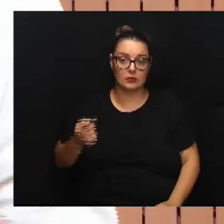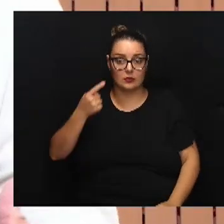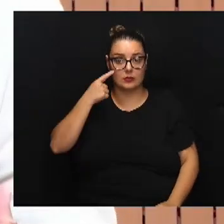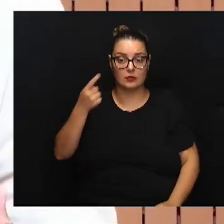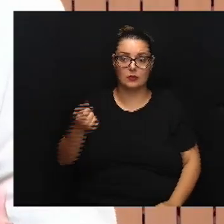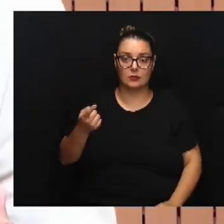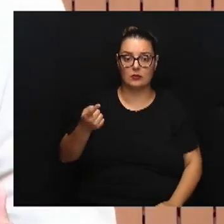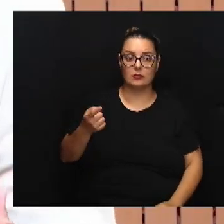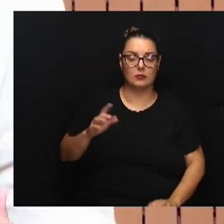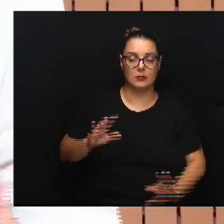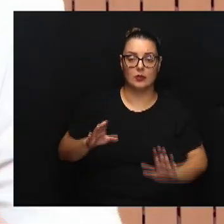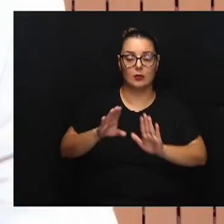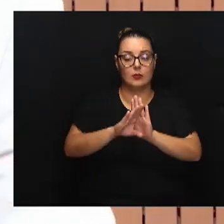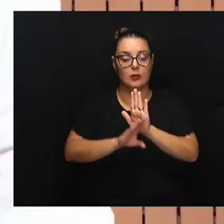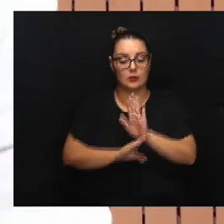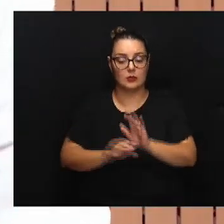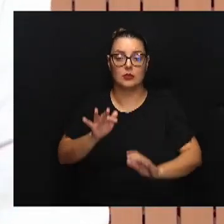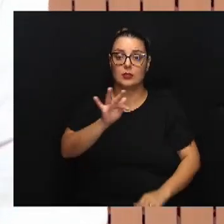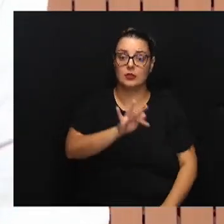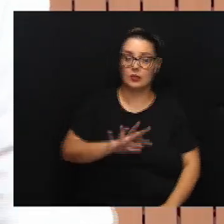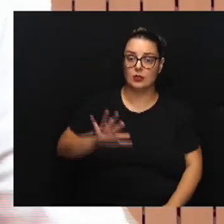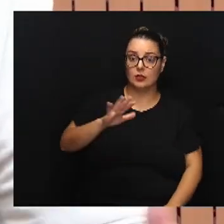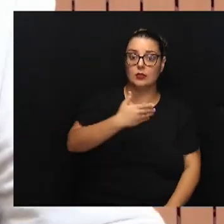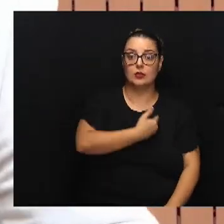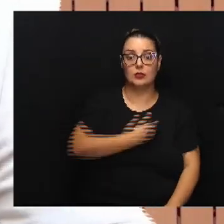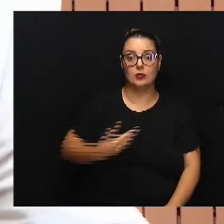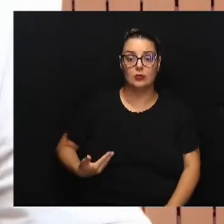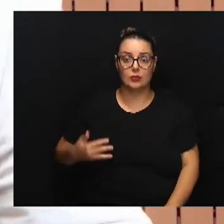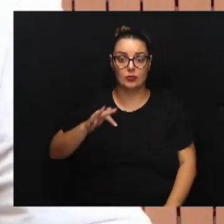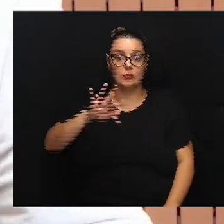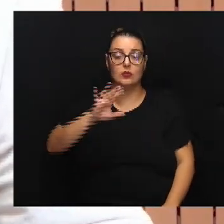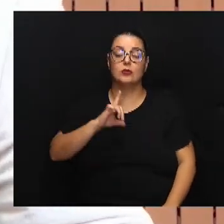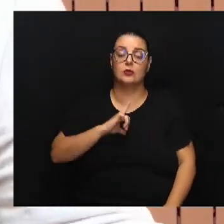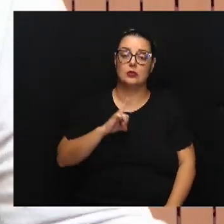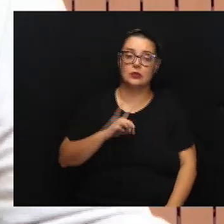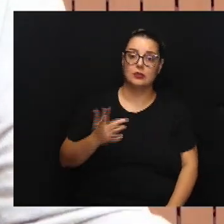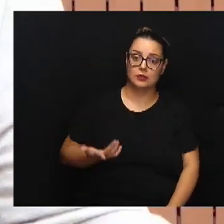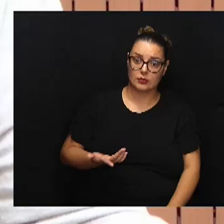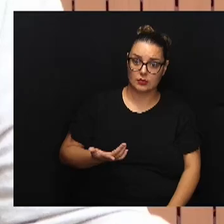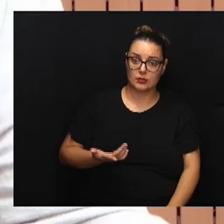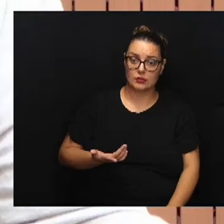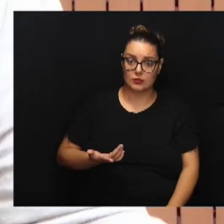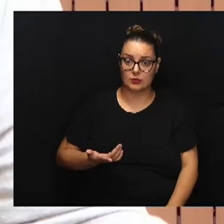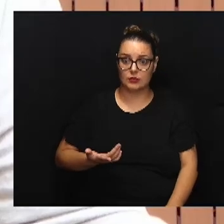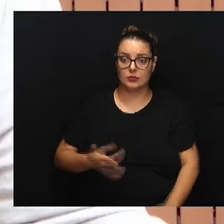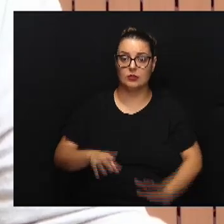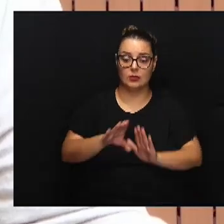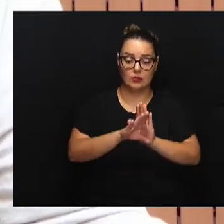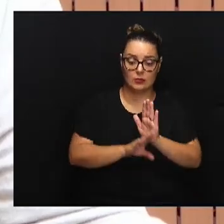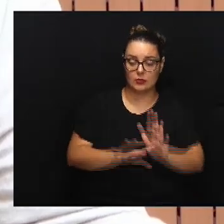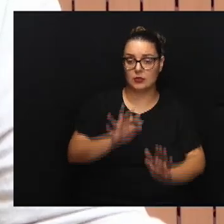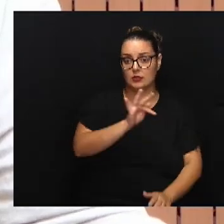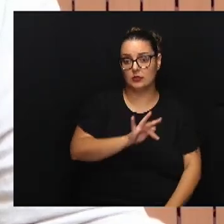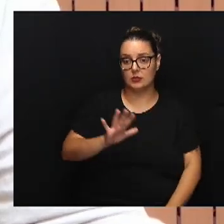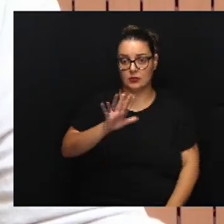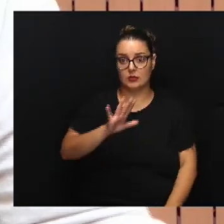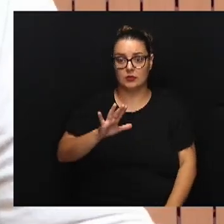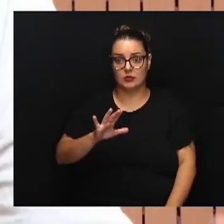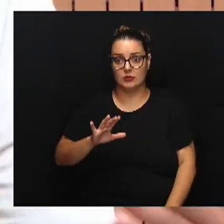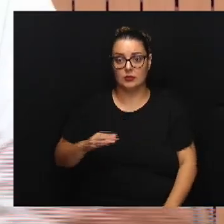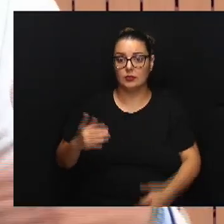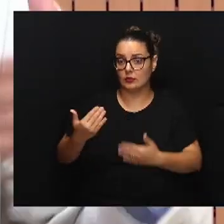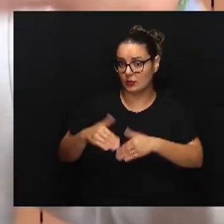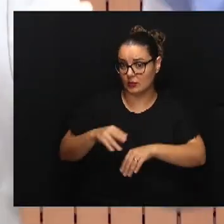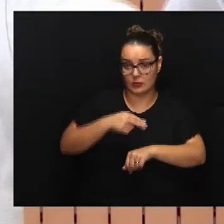programa federal e o governo federal também possui um programa federal de Exame Nacional de Ensino